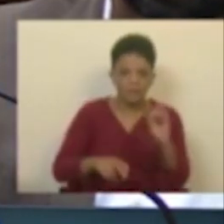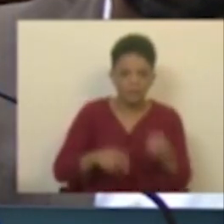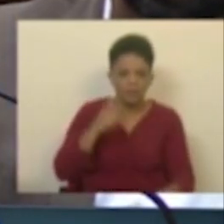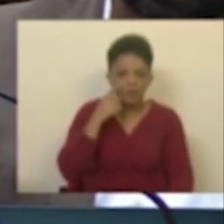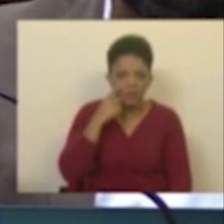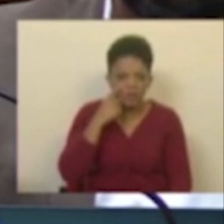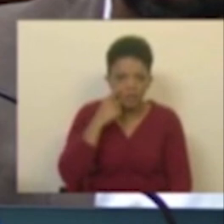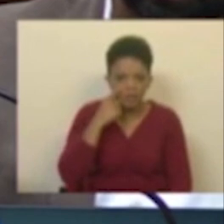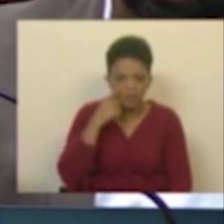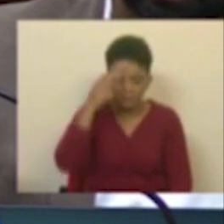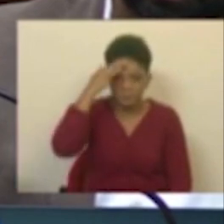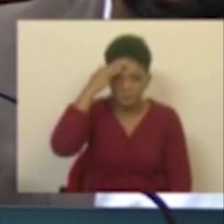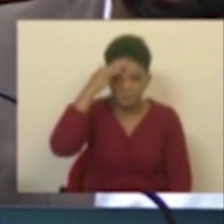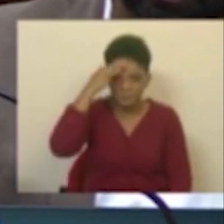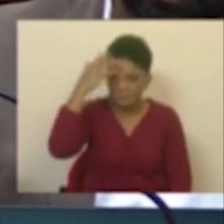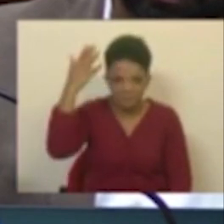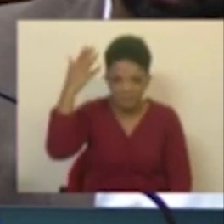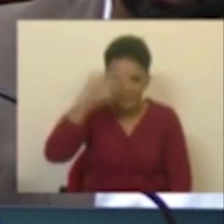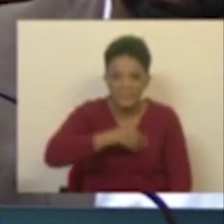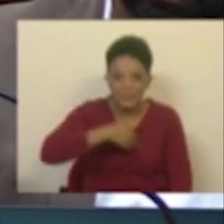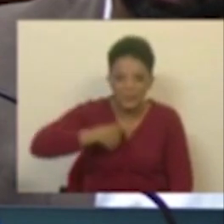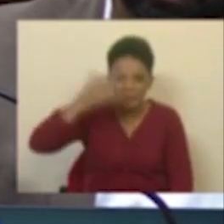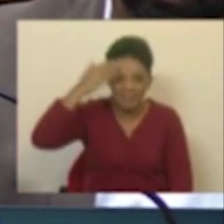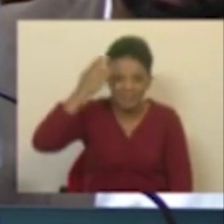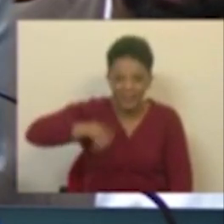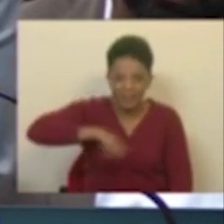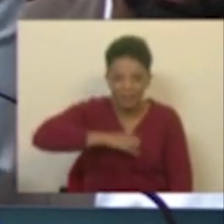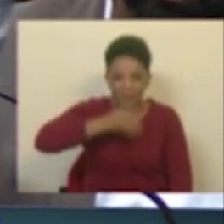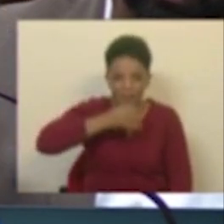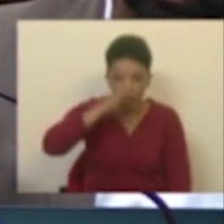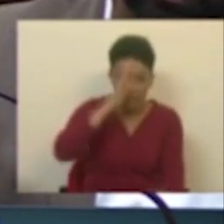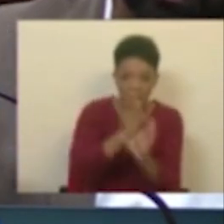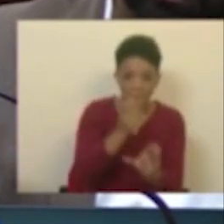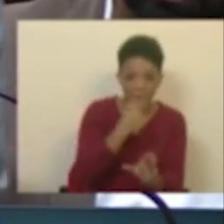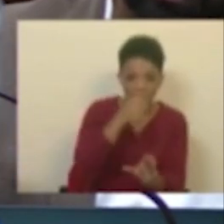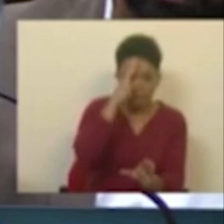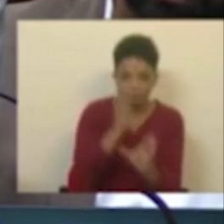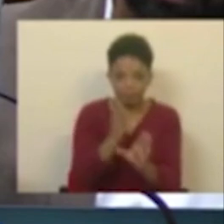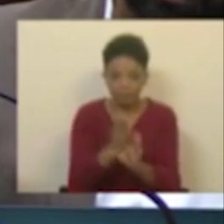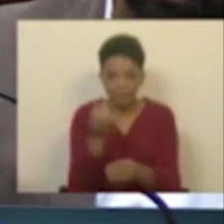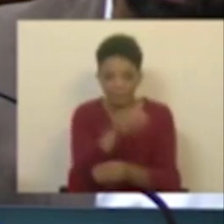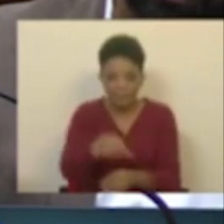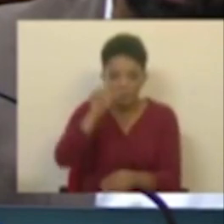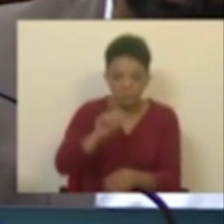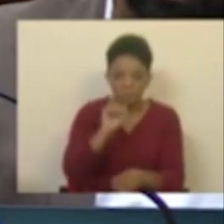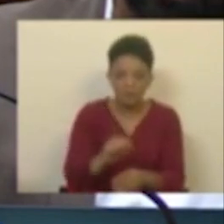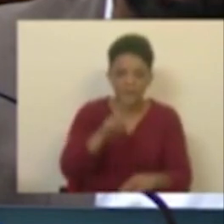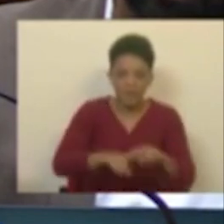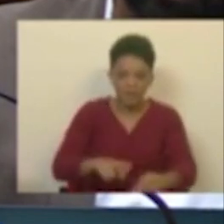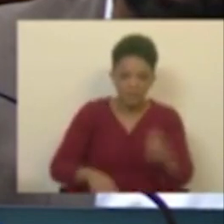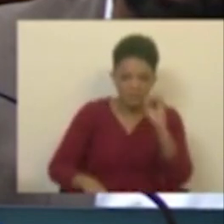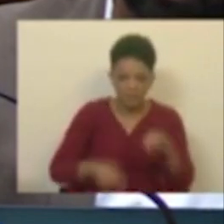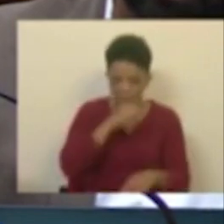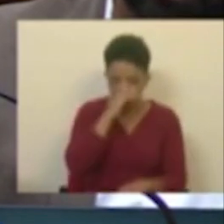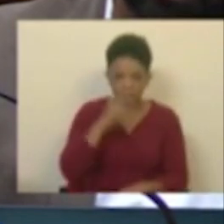Olha, saúde mental, de que discutimos tanto, psiquiatria, psiquiatria da infância, neurologia, zero